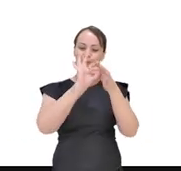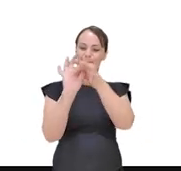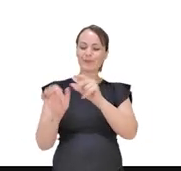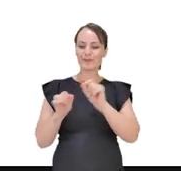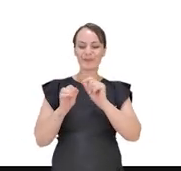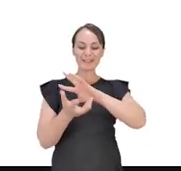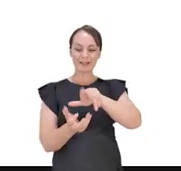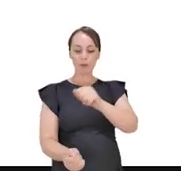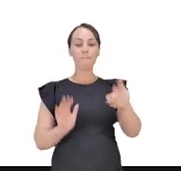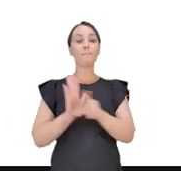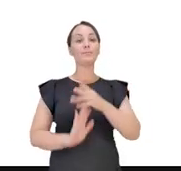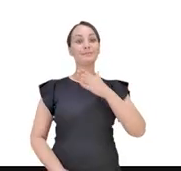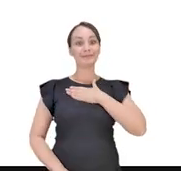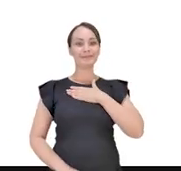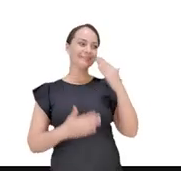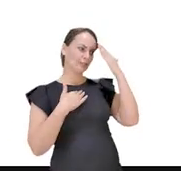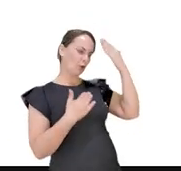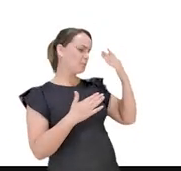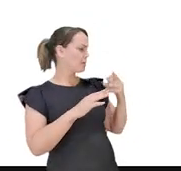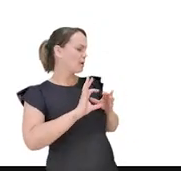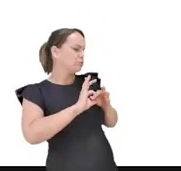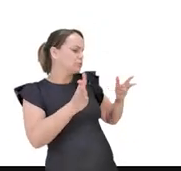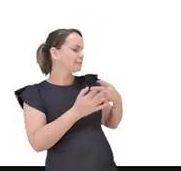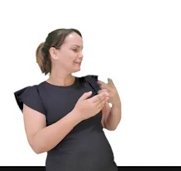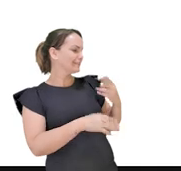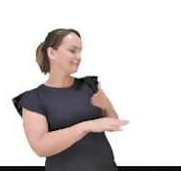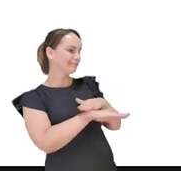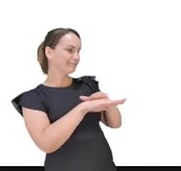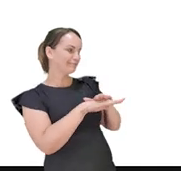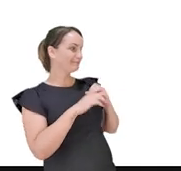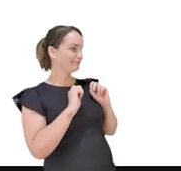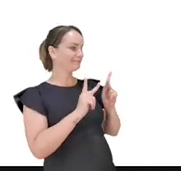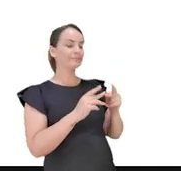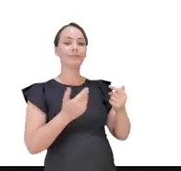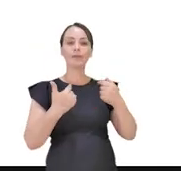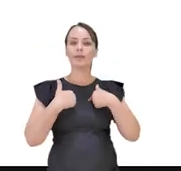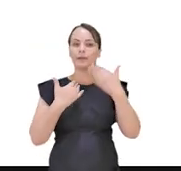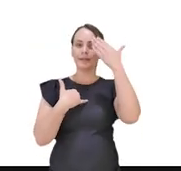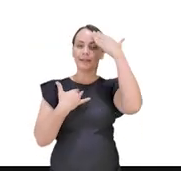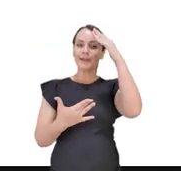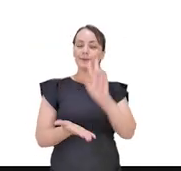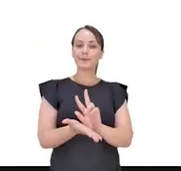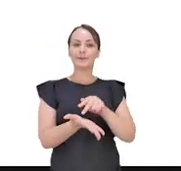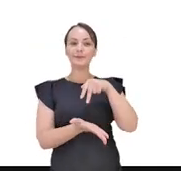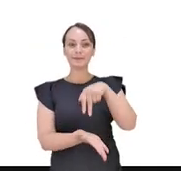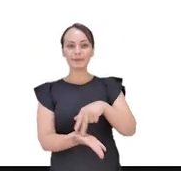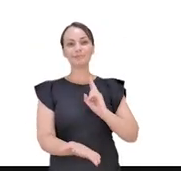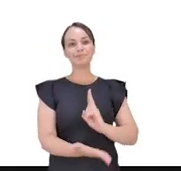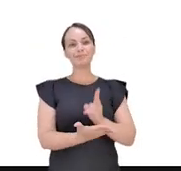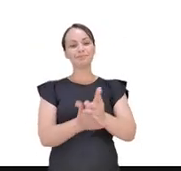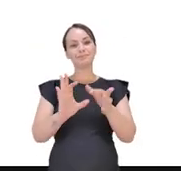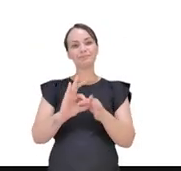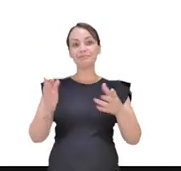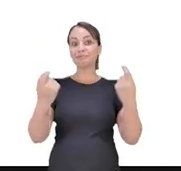forma. Obrigado e, olha, está sempre aberto o canal para a gente conversar aí, tá bom? Will, eu que agradeço pela participação. Estou sempre à